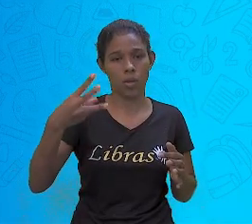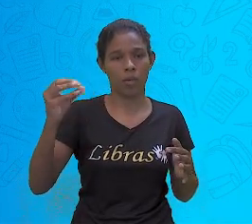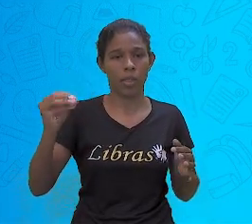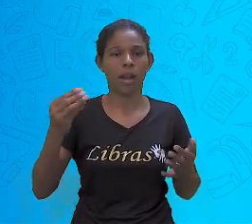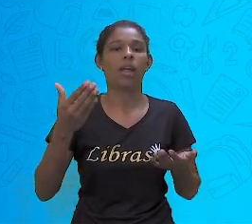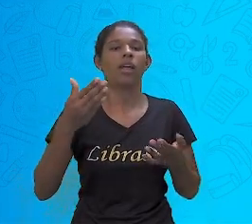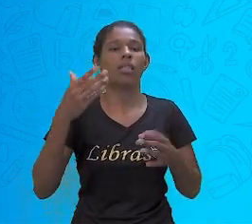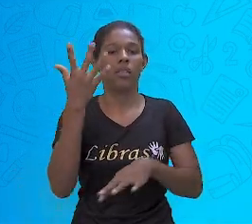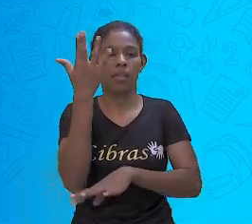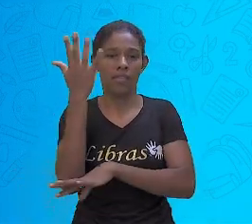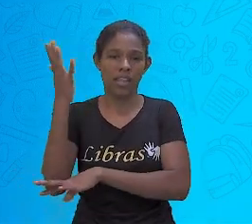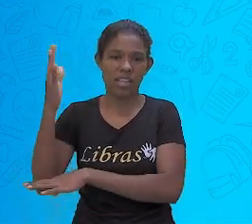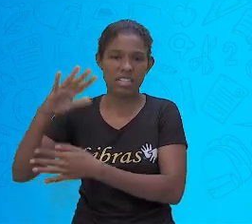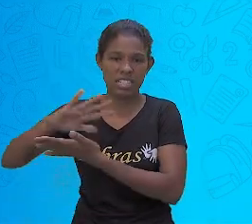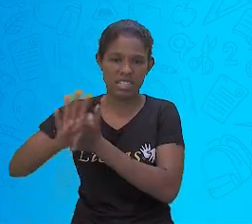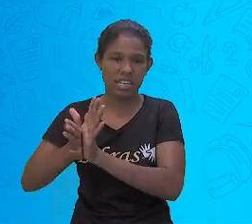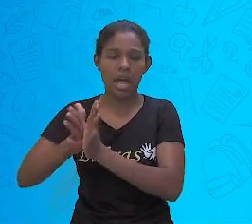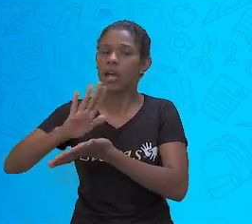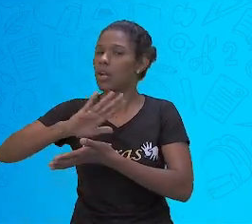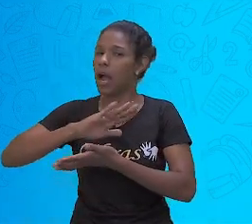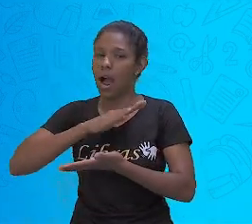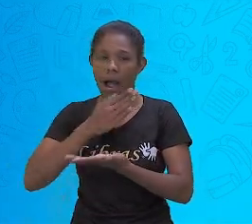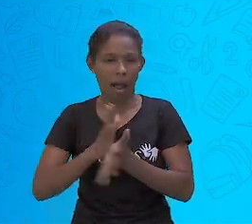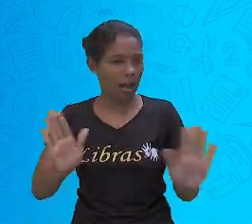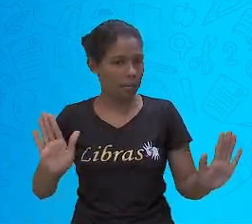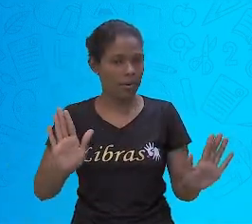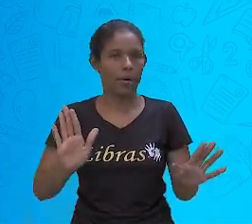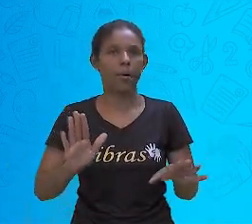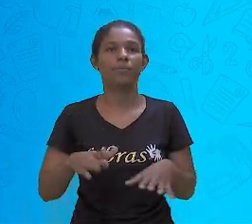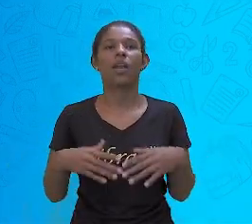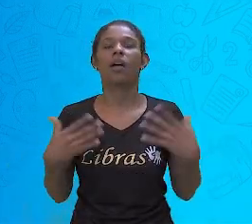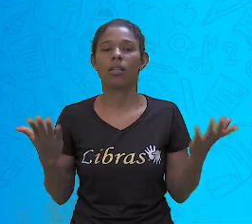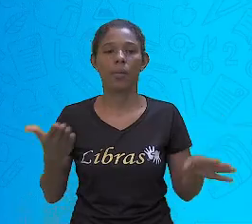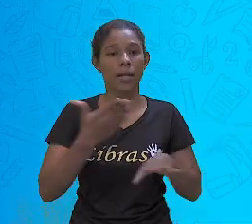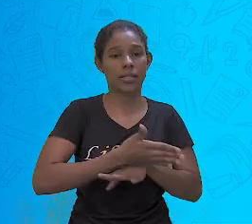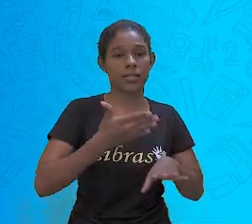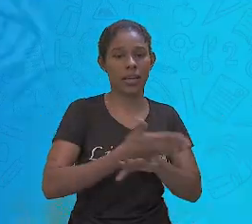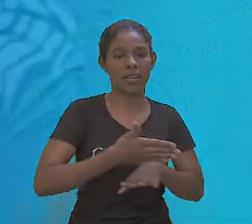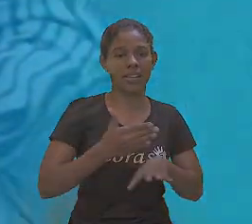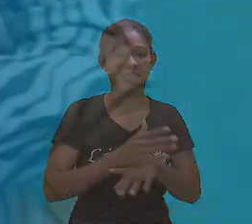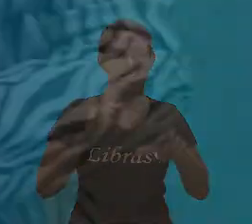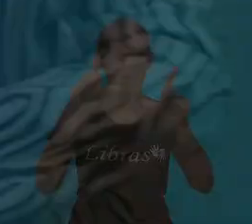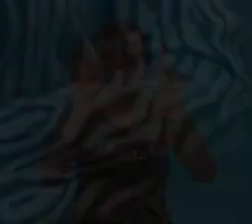SMED GV, basta apontar a câmera do seu celular na imagem que aparece no canto da tela.